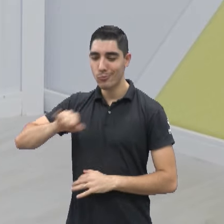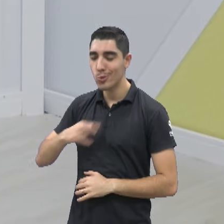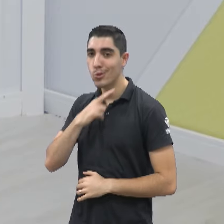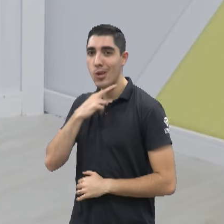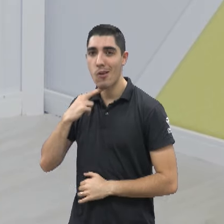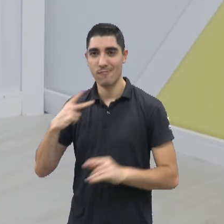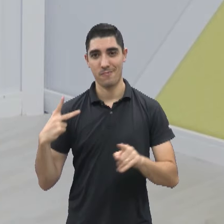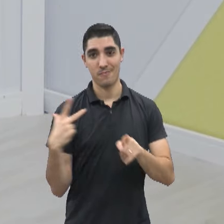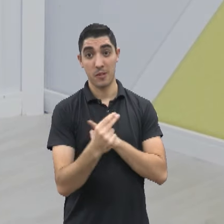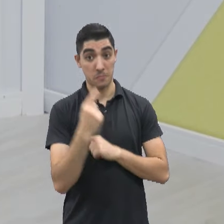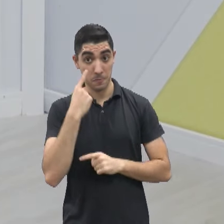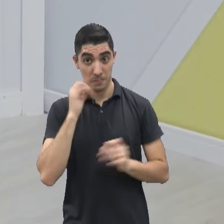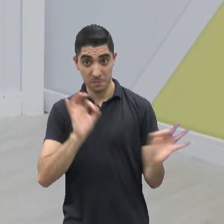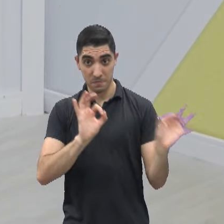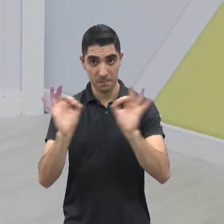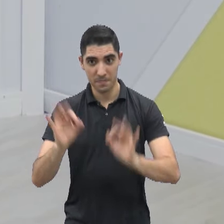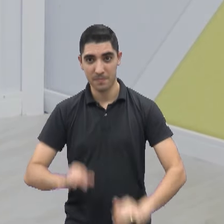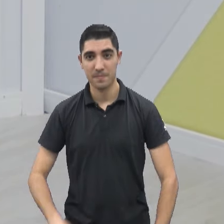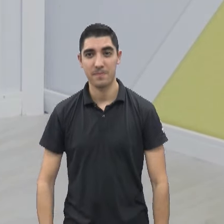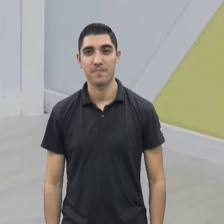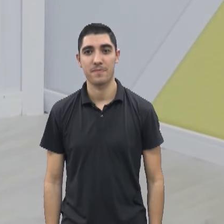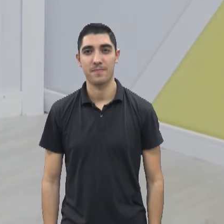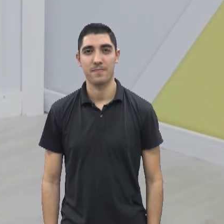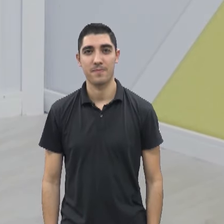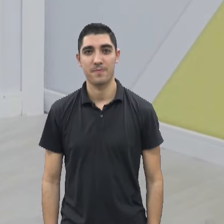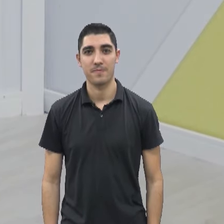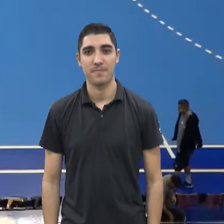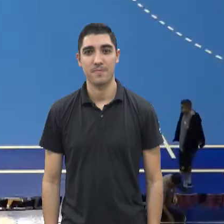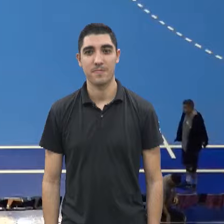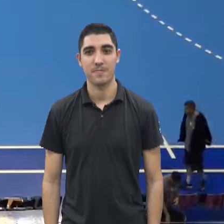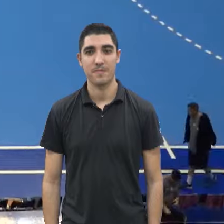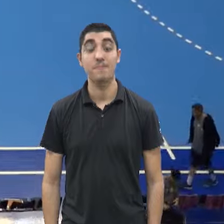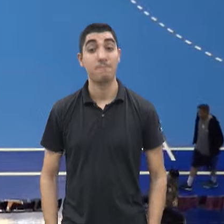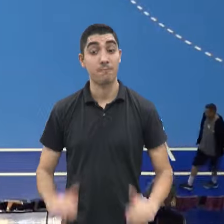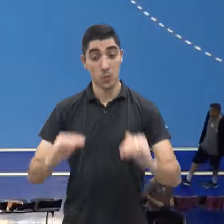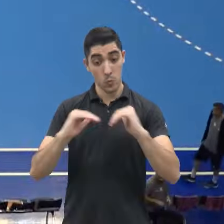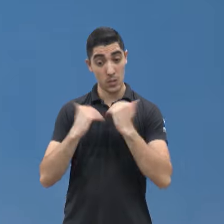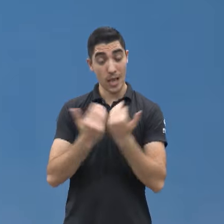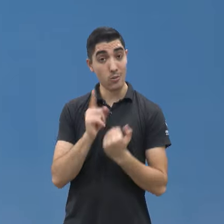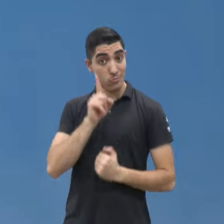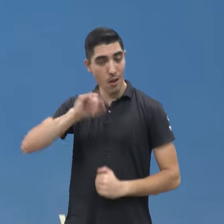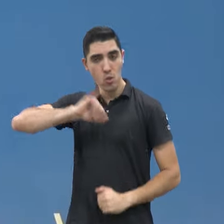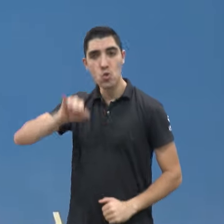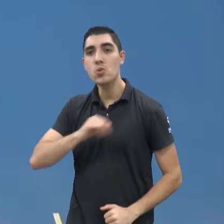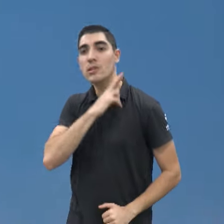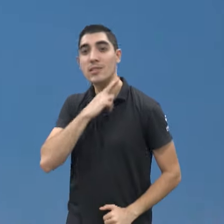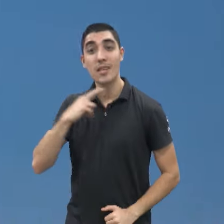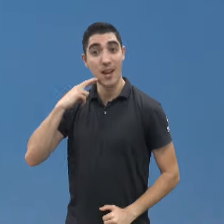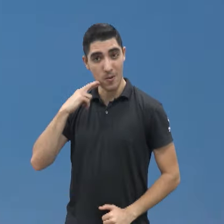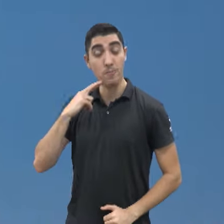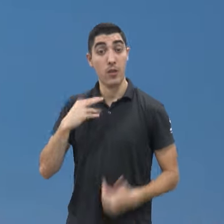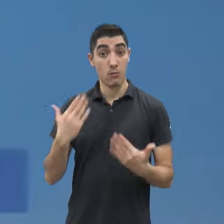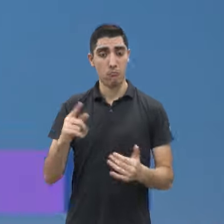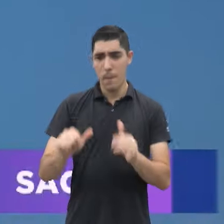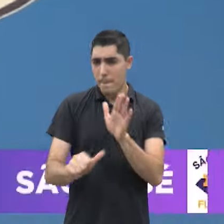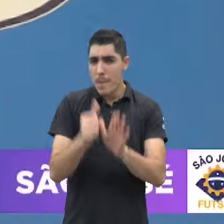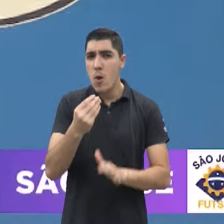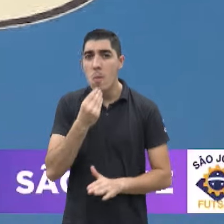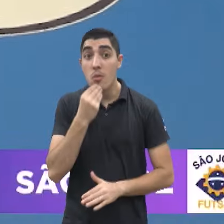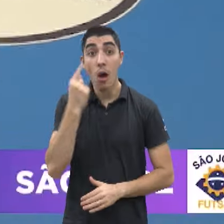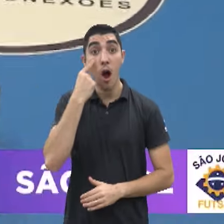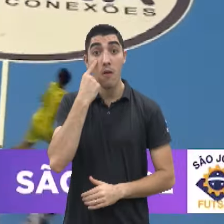ver como é que foi o jogo? Solta, Matheus! Jogando na Arena Jaraguá, em Jaraguá do Sul, no primeiro lance da partida, o